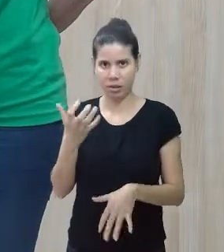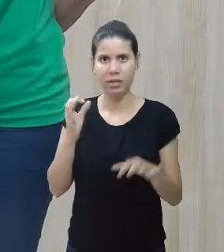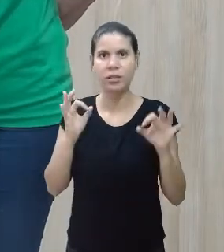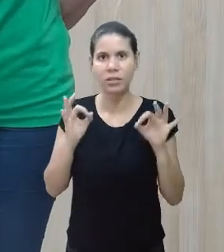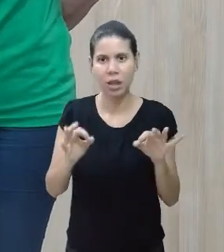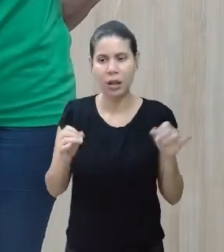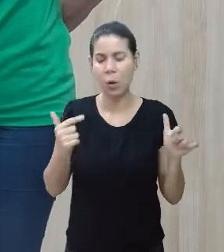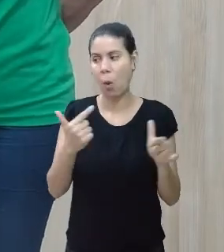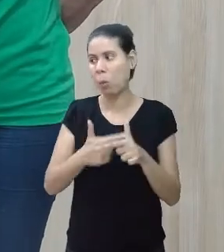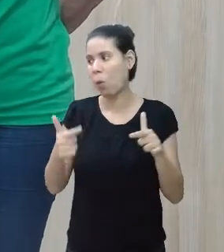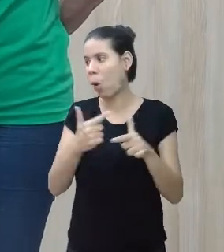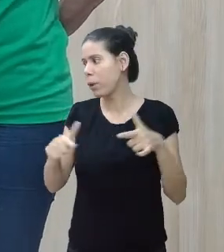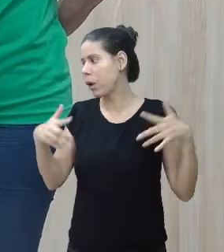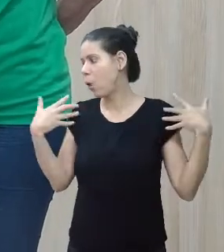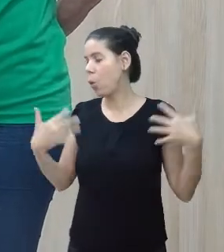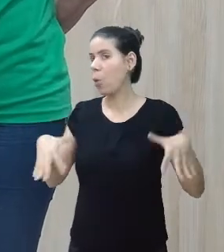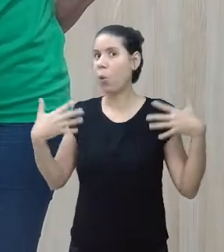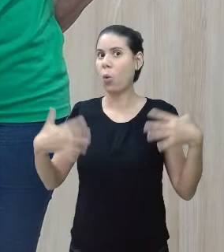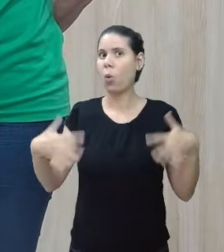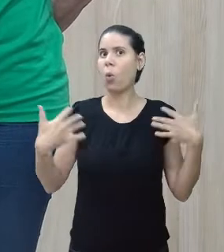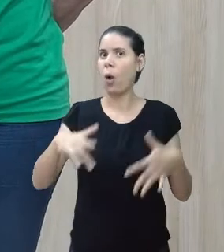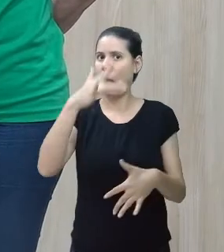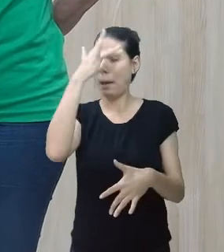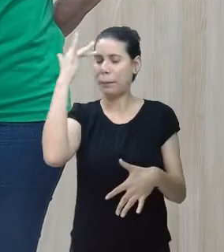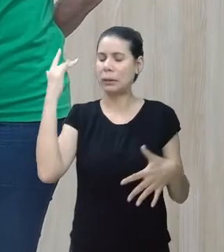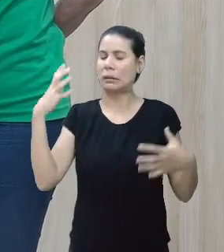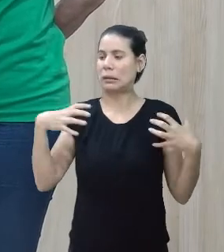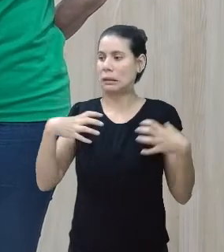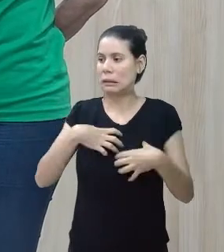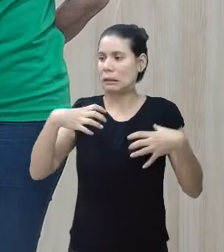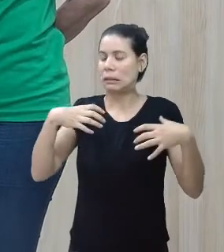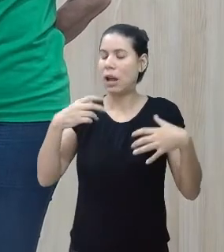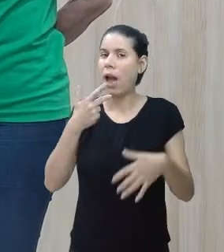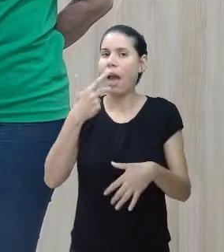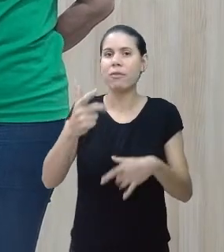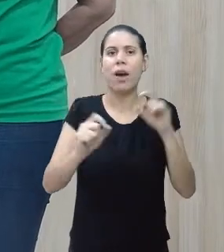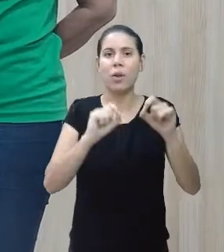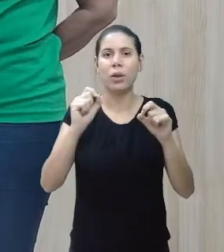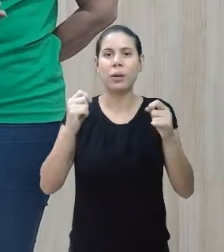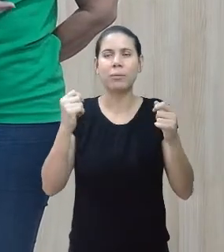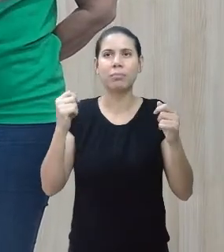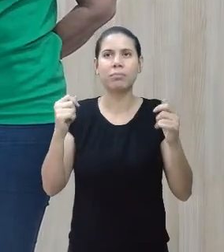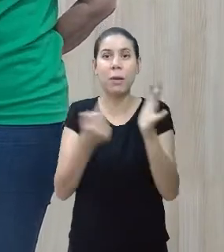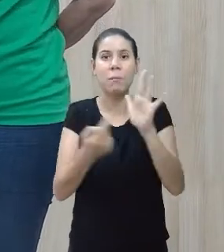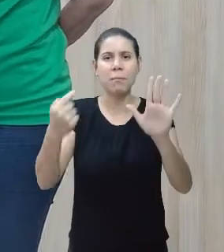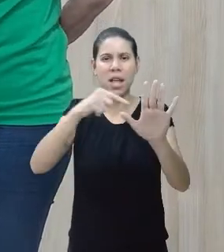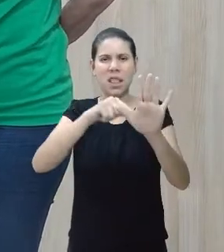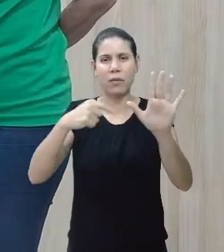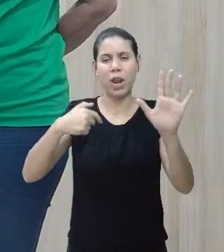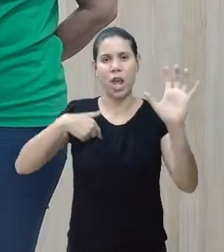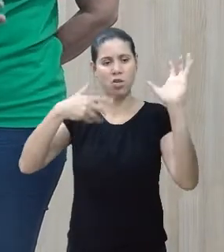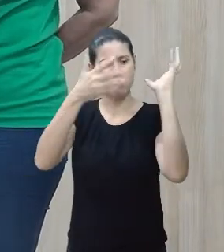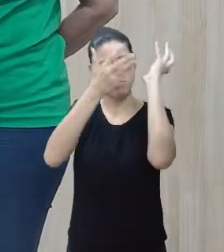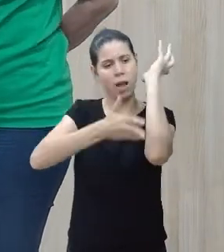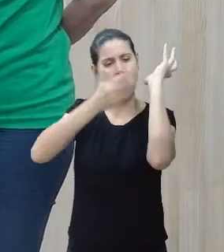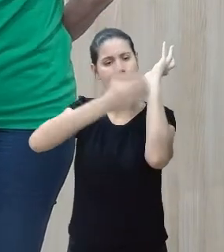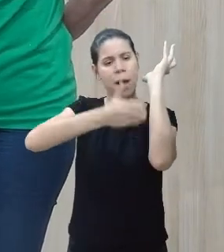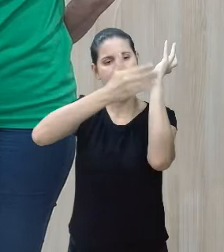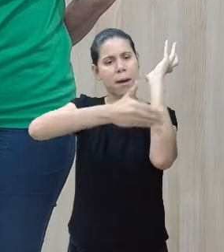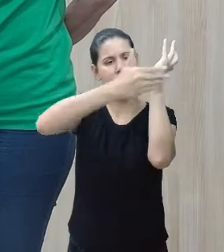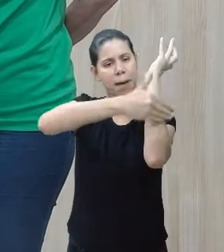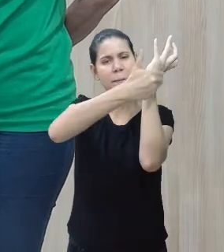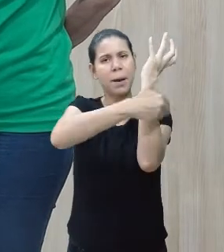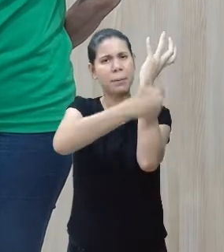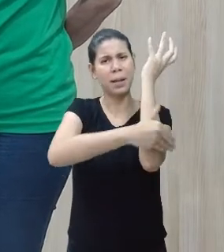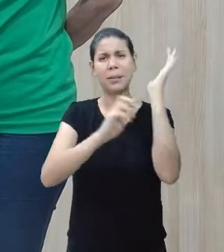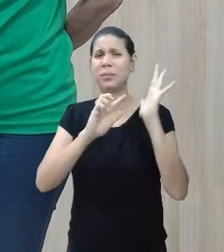muito grande que a pessoa passou. Então, diz assim, né? Eu enfrentei ou eu descasquei